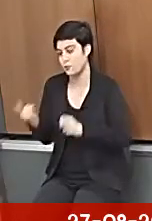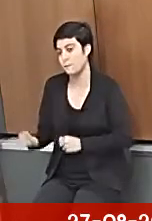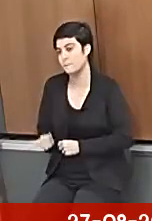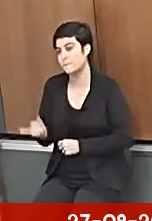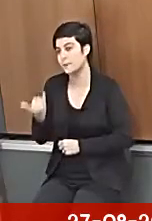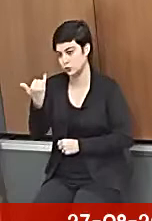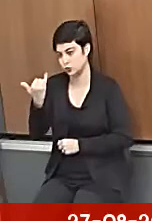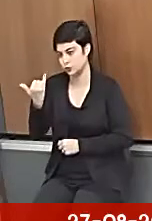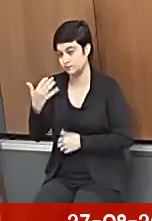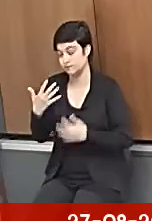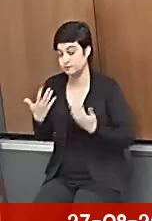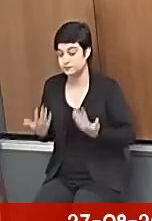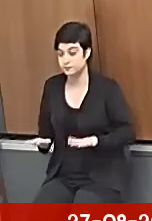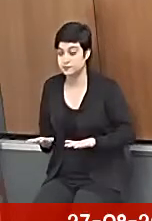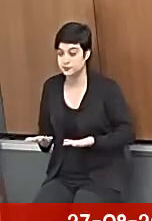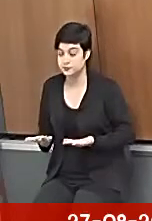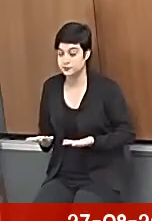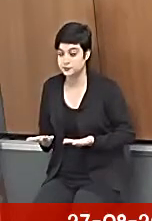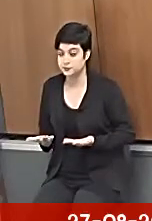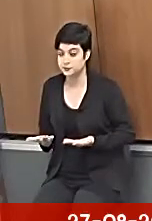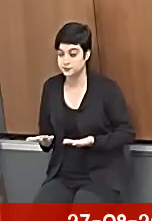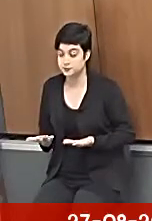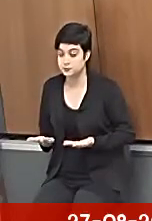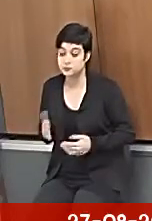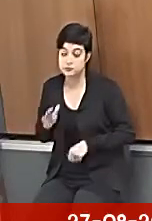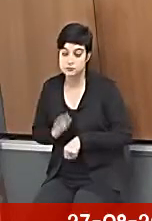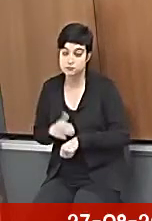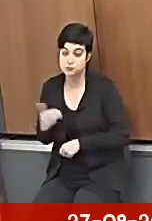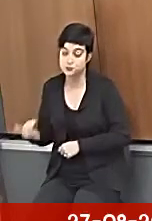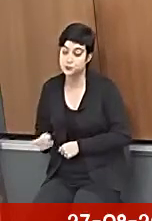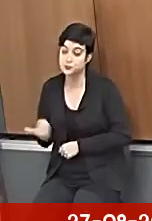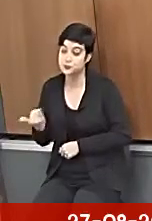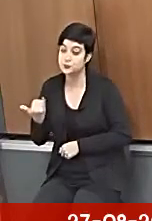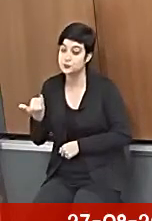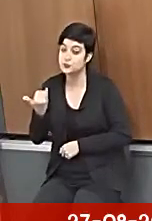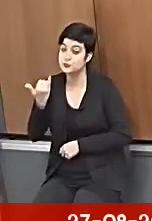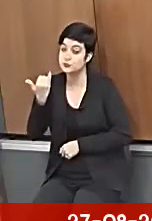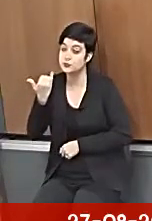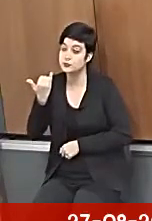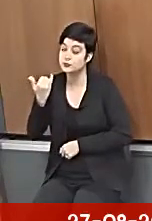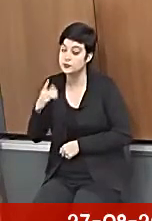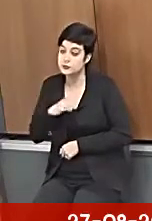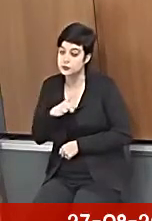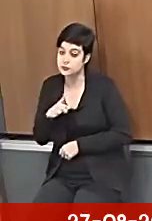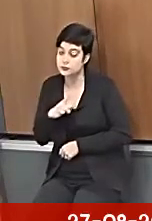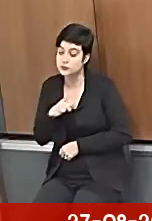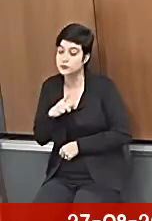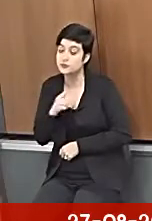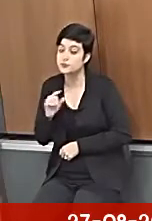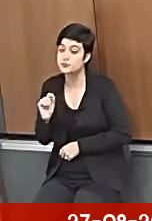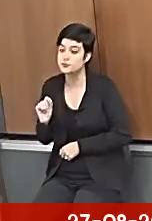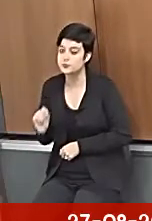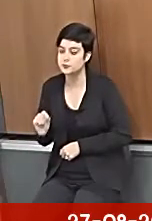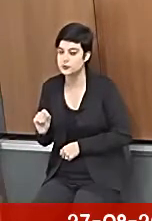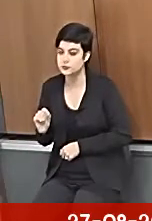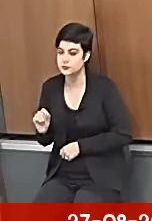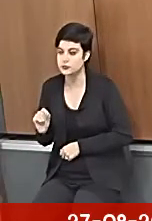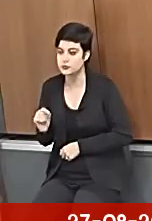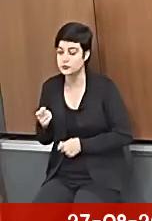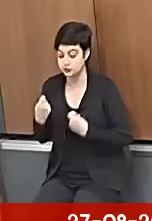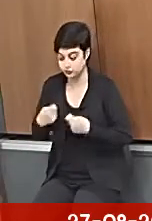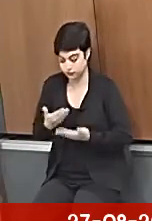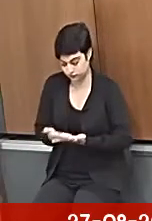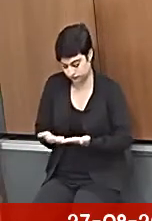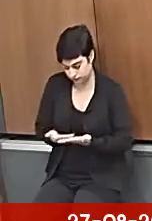mas eu diria que o mais importante estudo representando a minas arena trouxe as que melhor do que tratamos